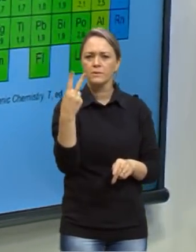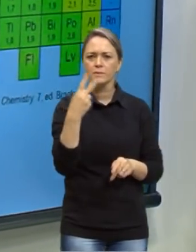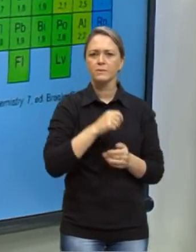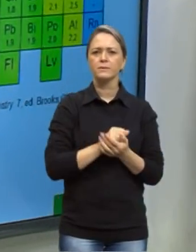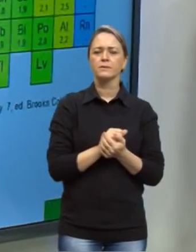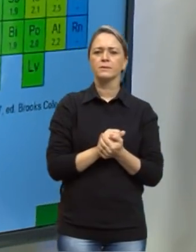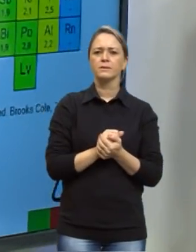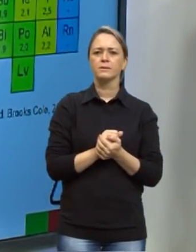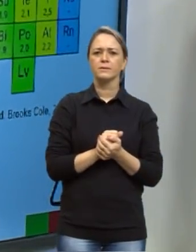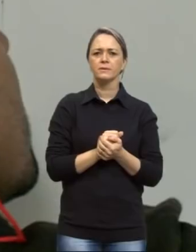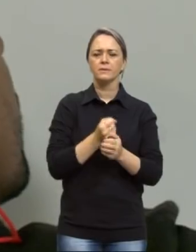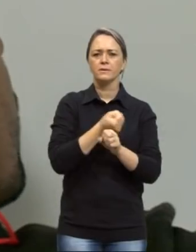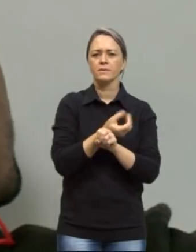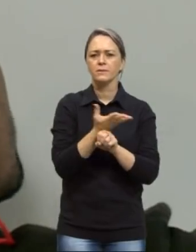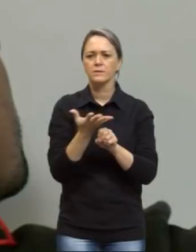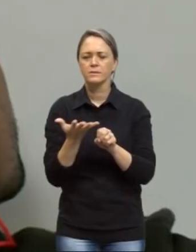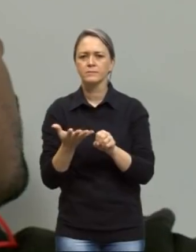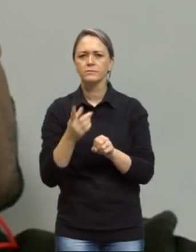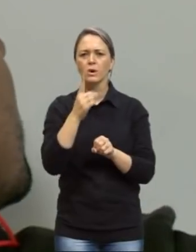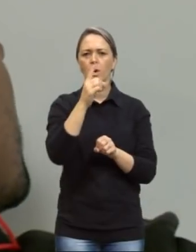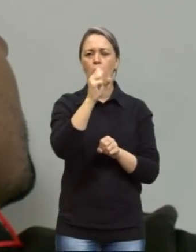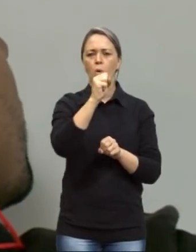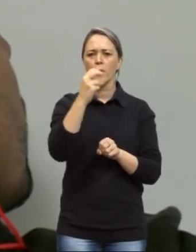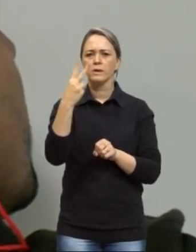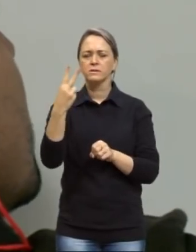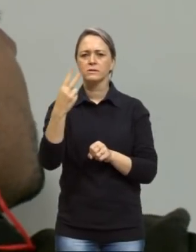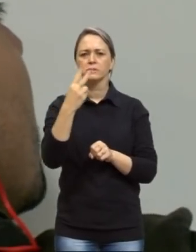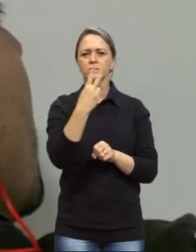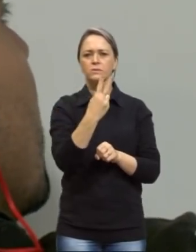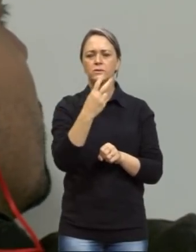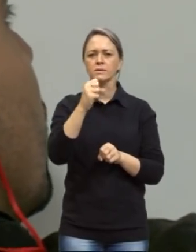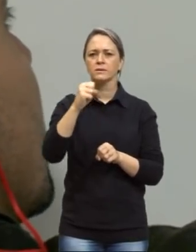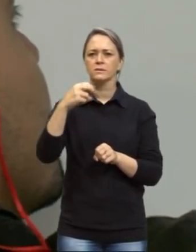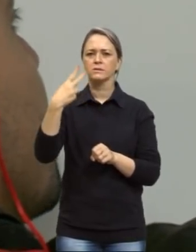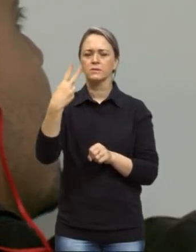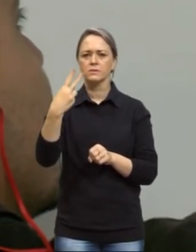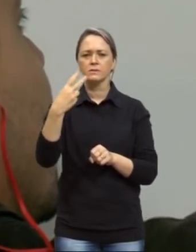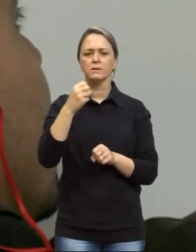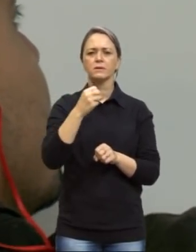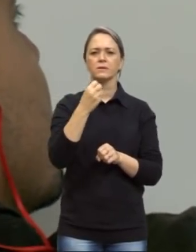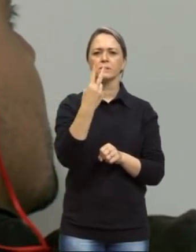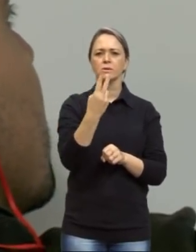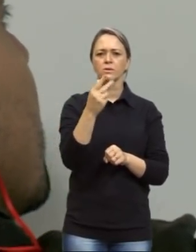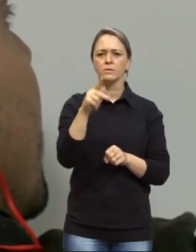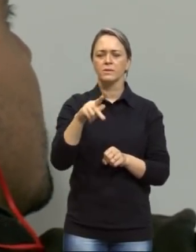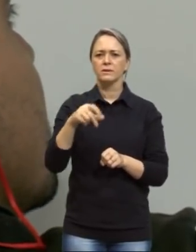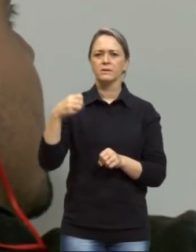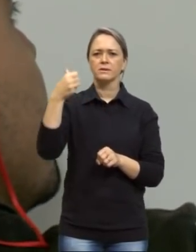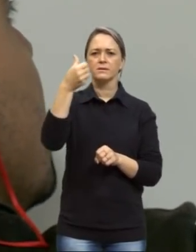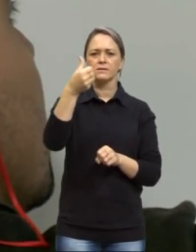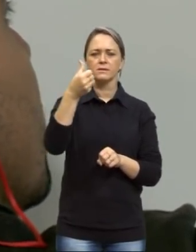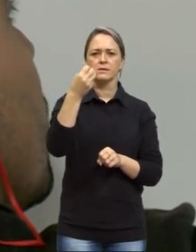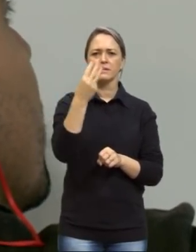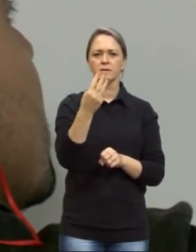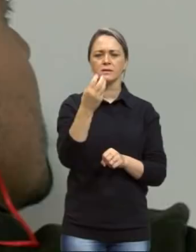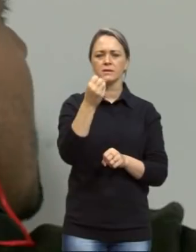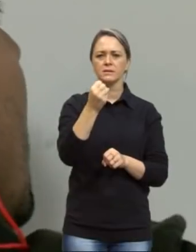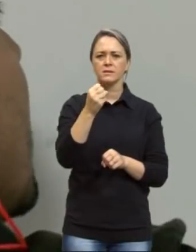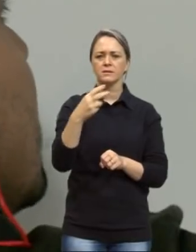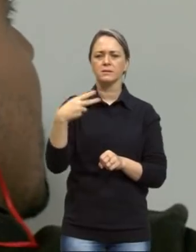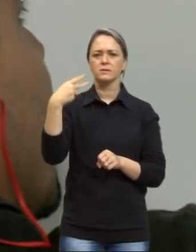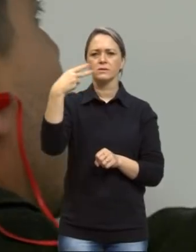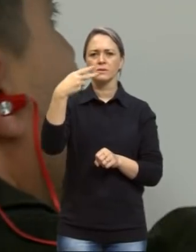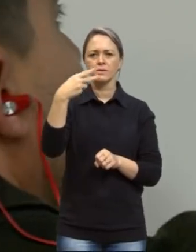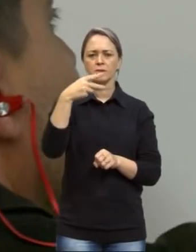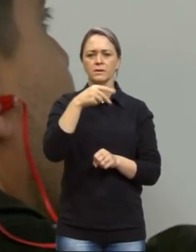e ele vai ter a distribuição 1s 2 2s 2 2p 6 3s 2